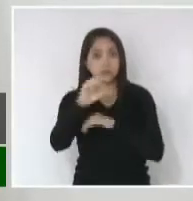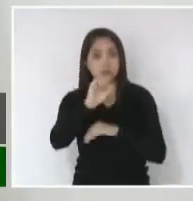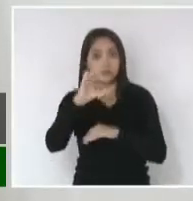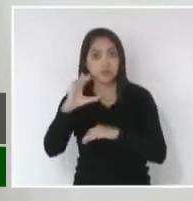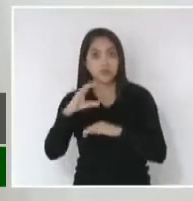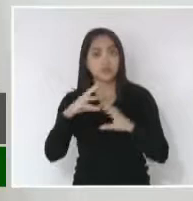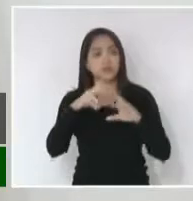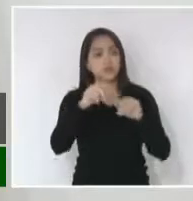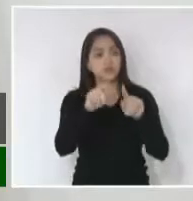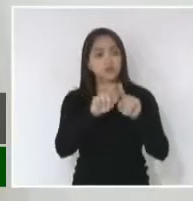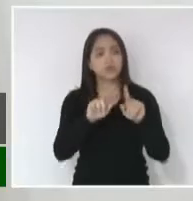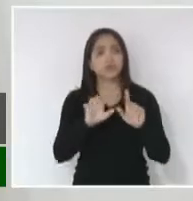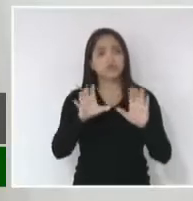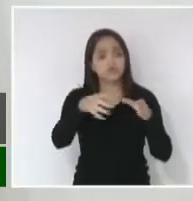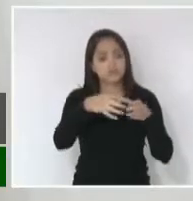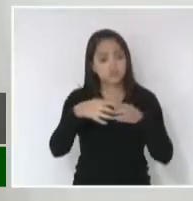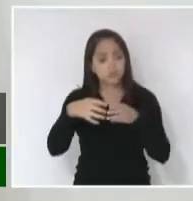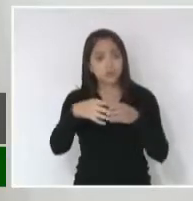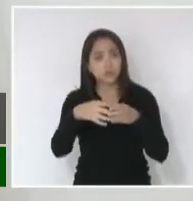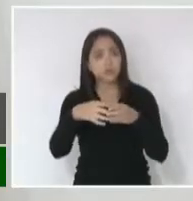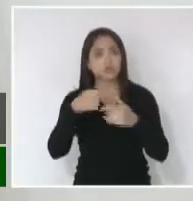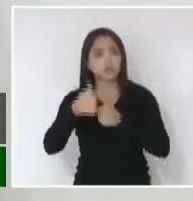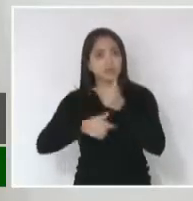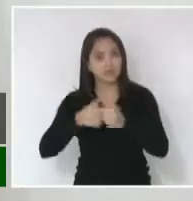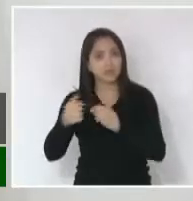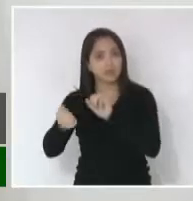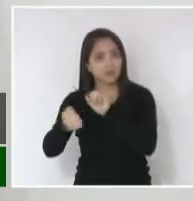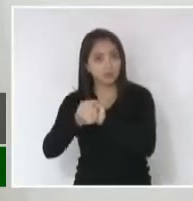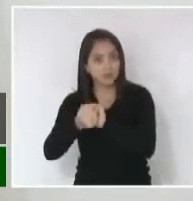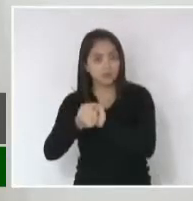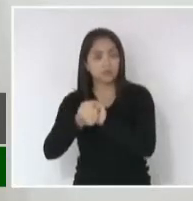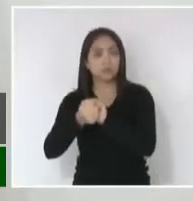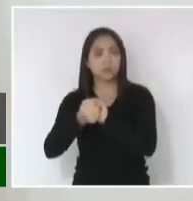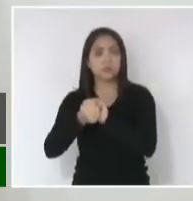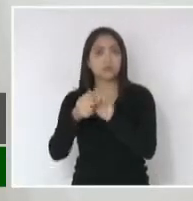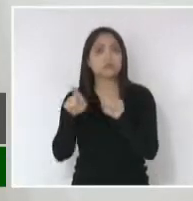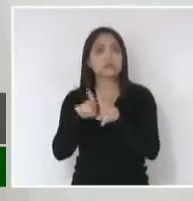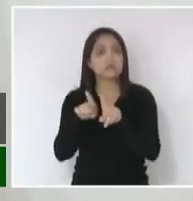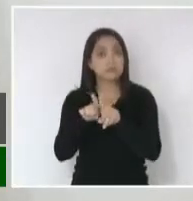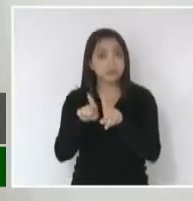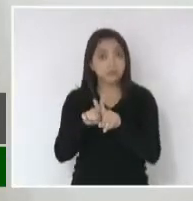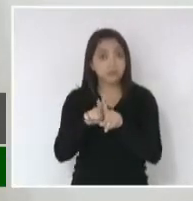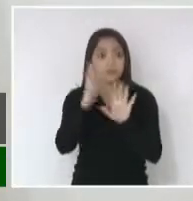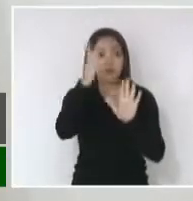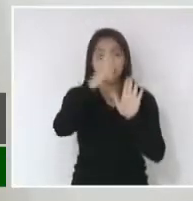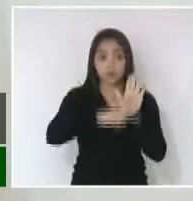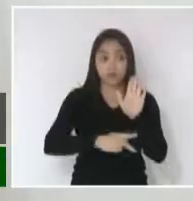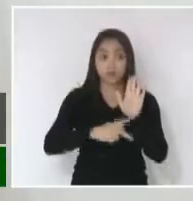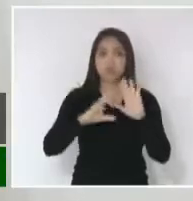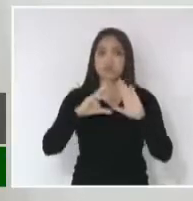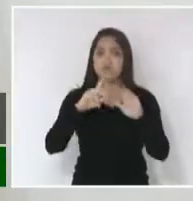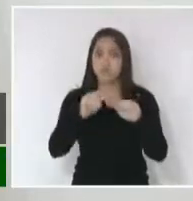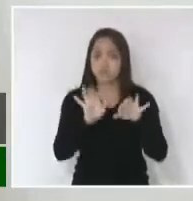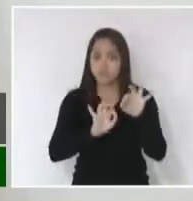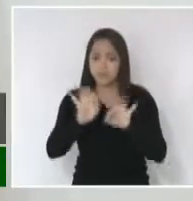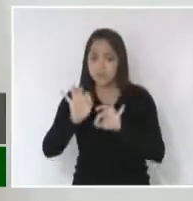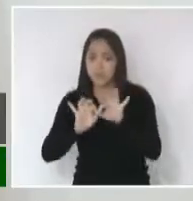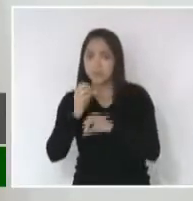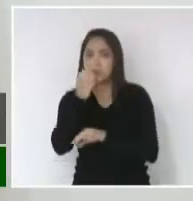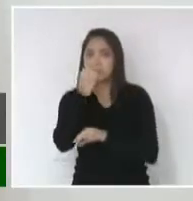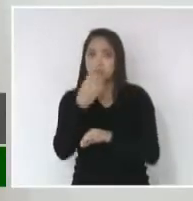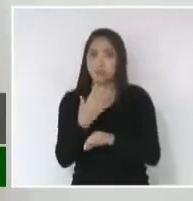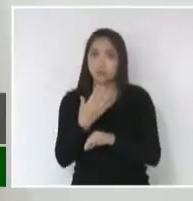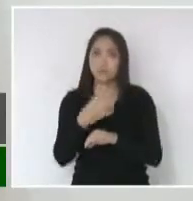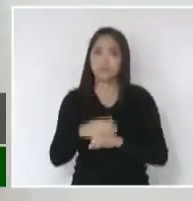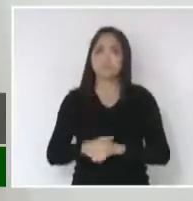o seu quadro de funcionários e também a todos os programas tão bem dirigidos pela gente do